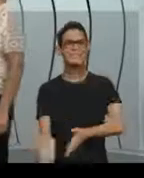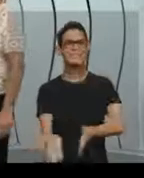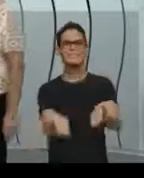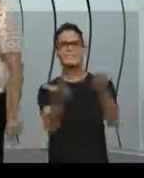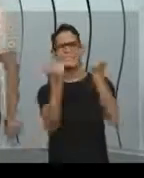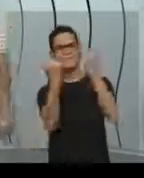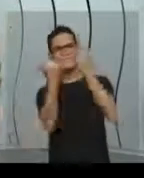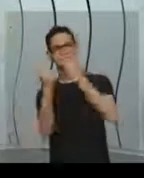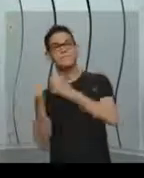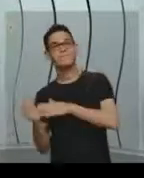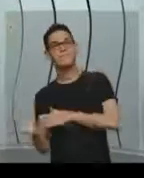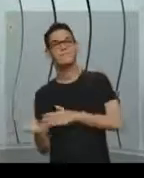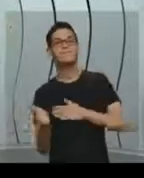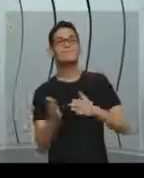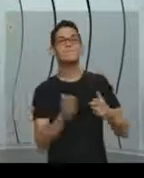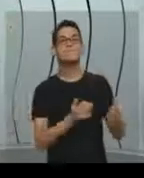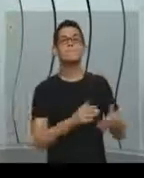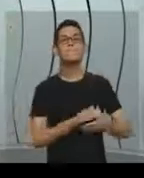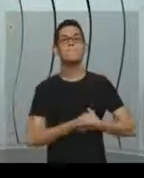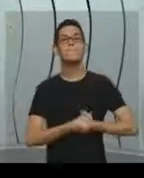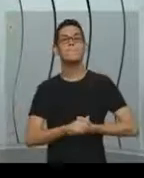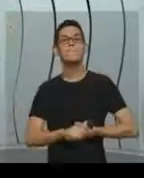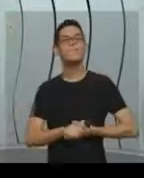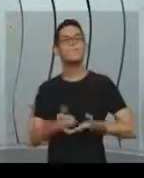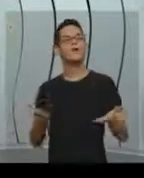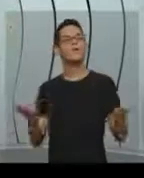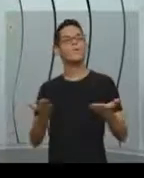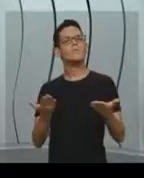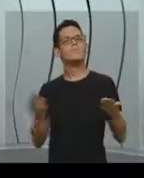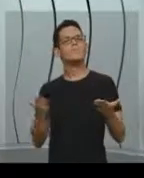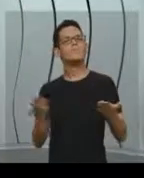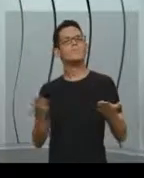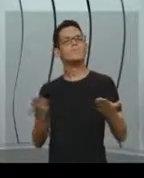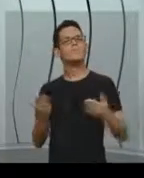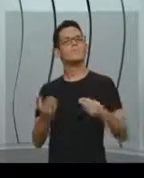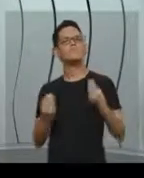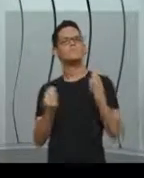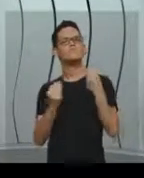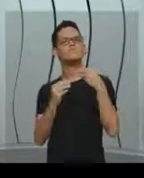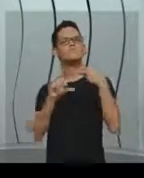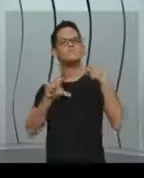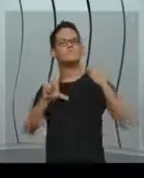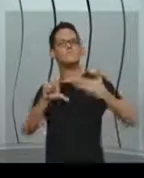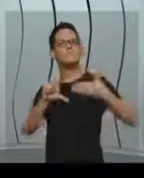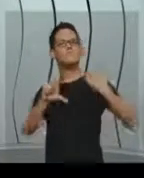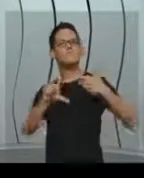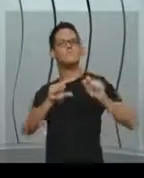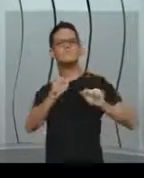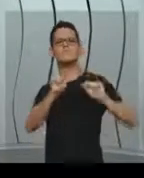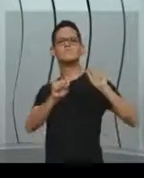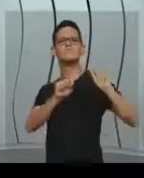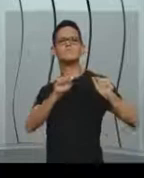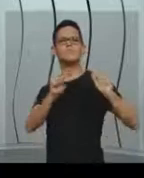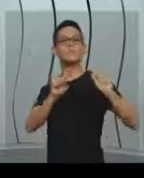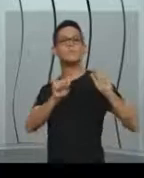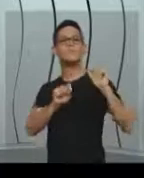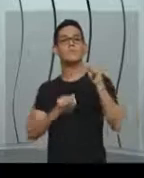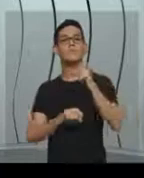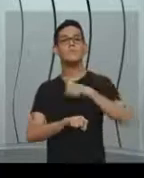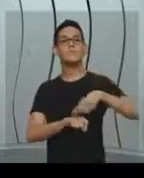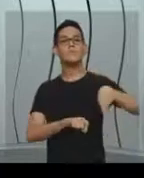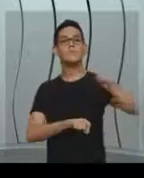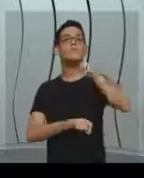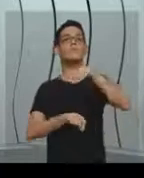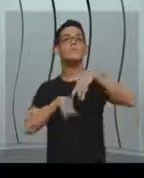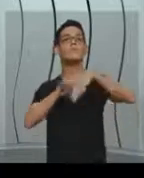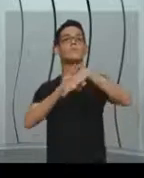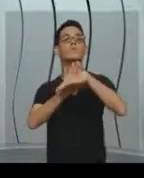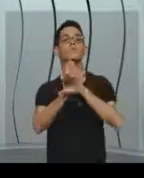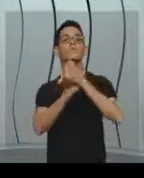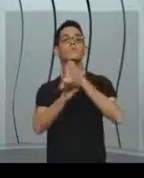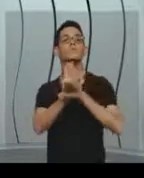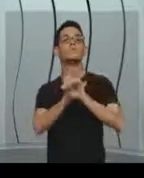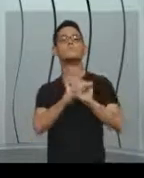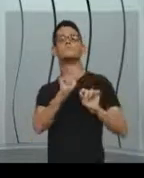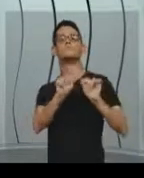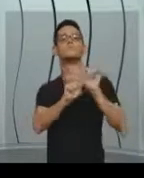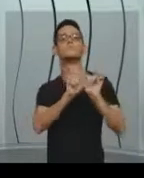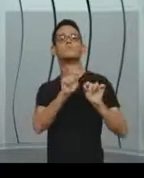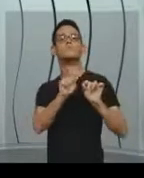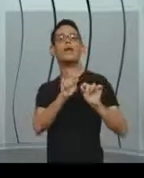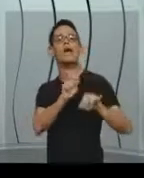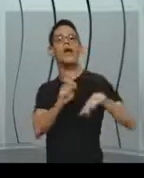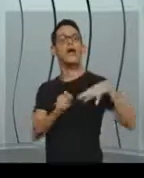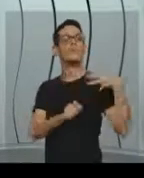Nossa aula de hoje nós vamos conceituar artes visuais. O que vem a